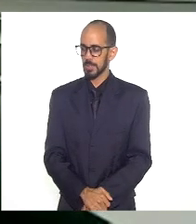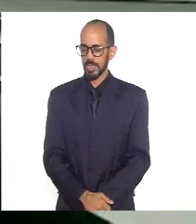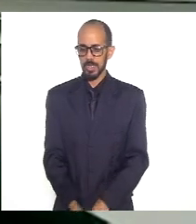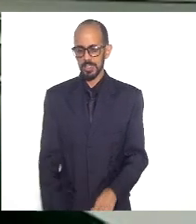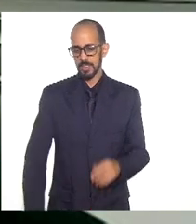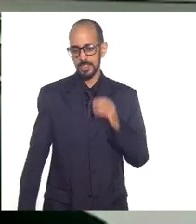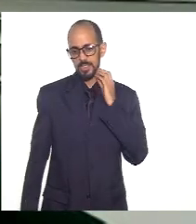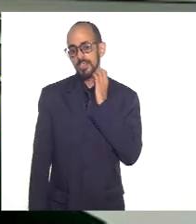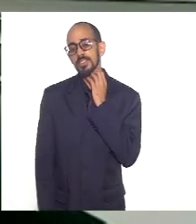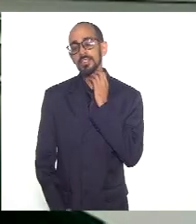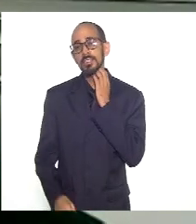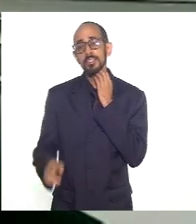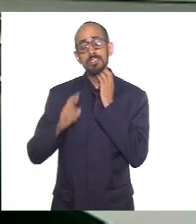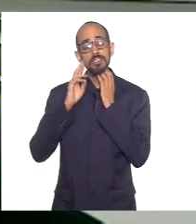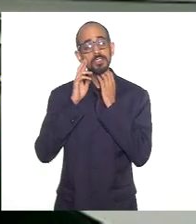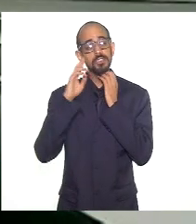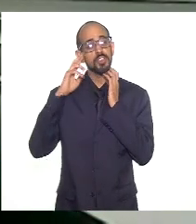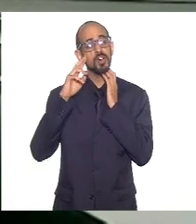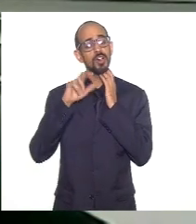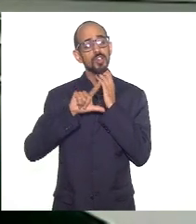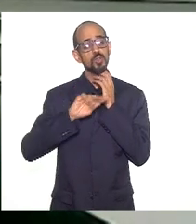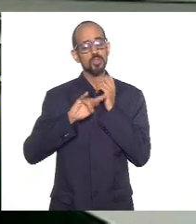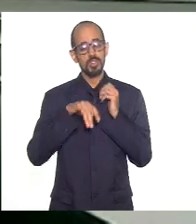senhora deputada Lucinha,